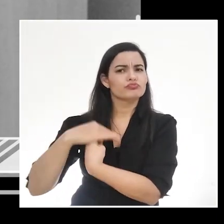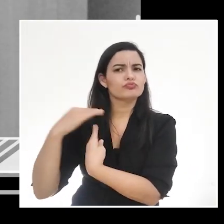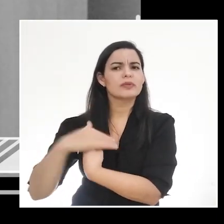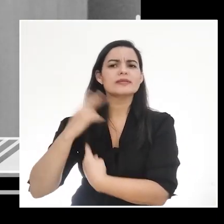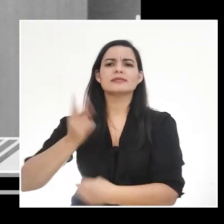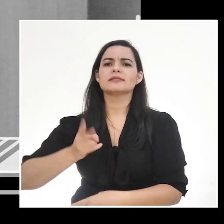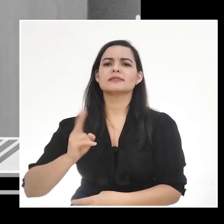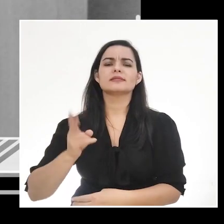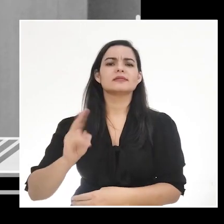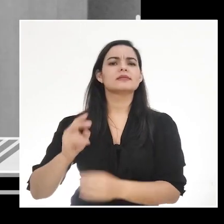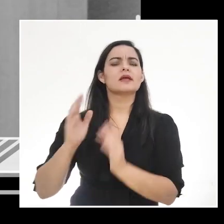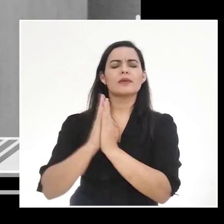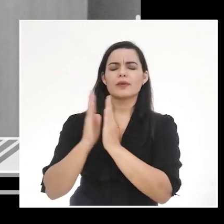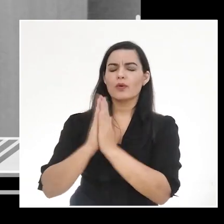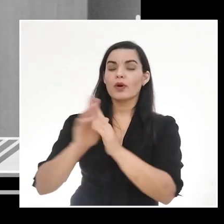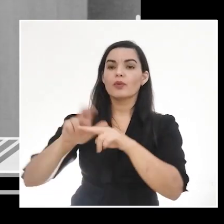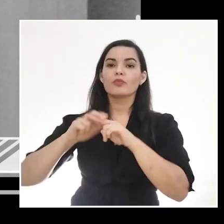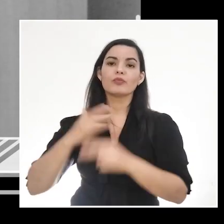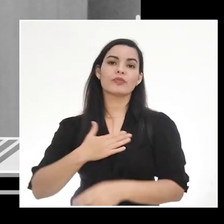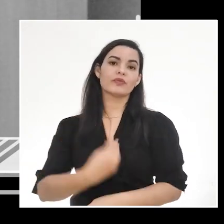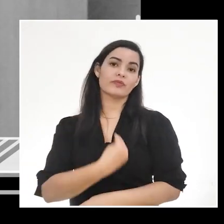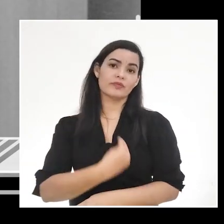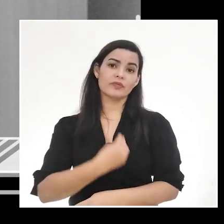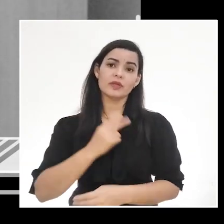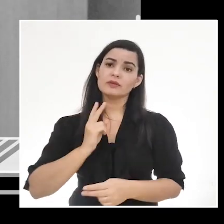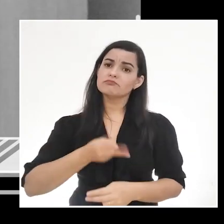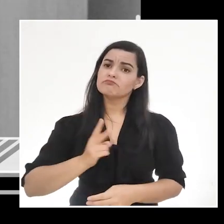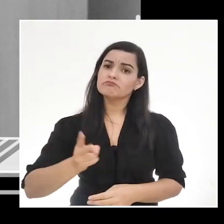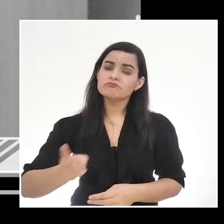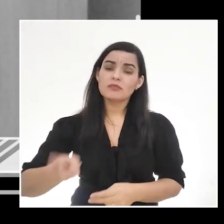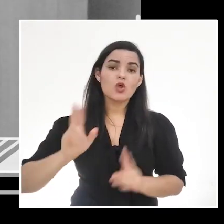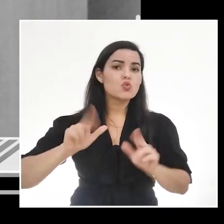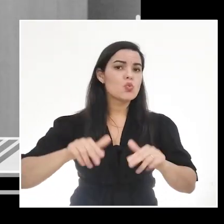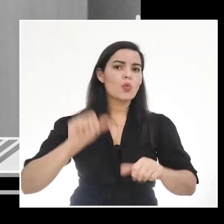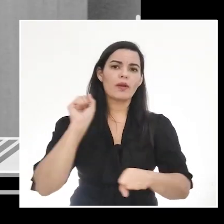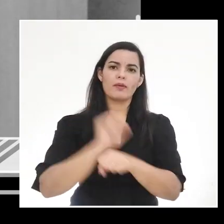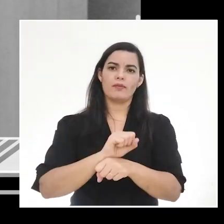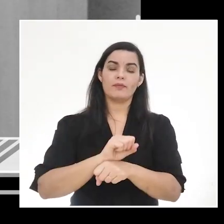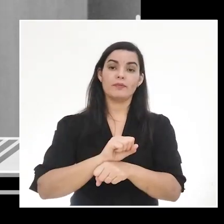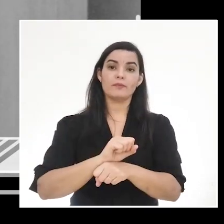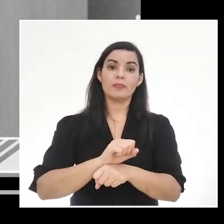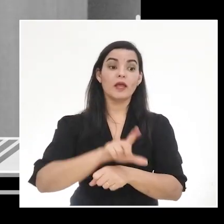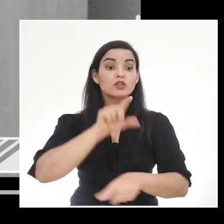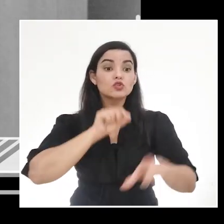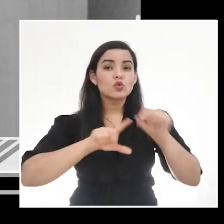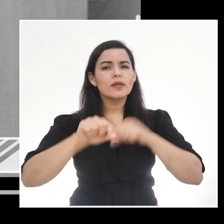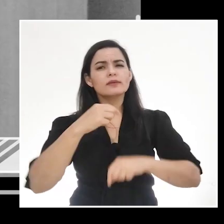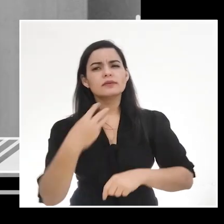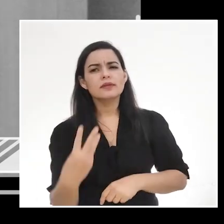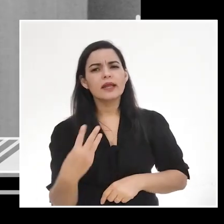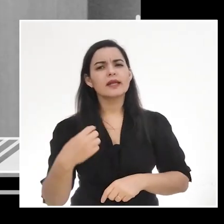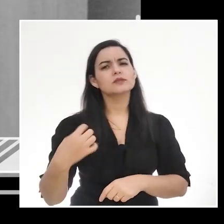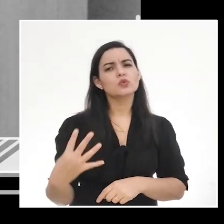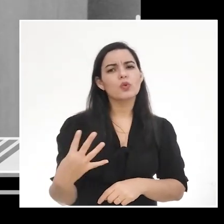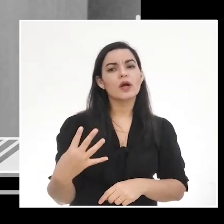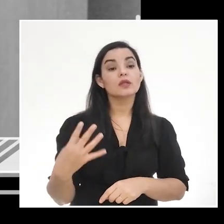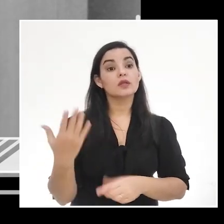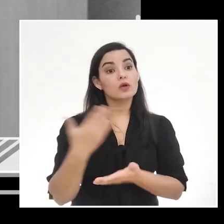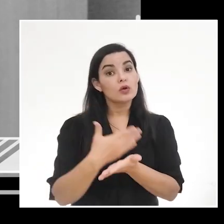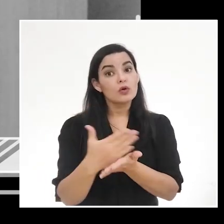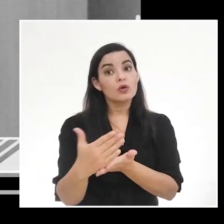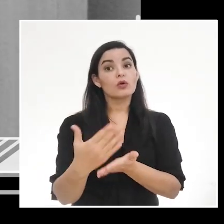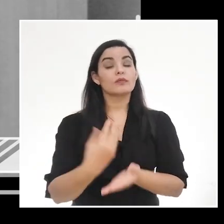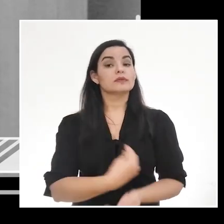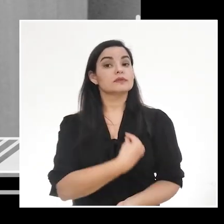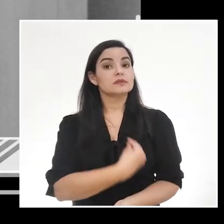74 anos e continua investindo na minha vida, ora por mim, me aconselha, né? É um processo contínuo. Então, selecionando